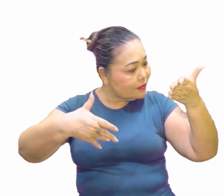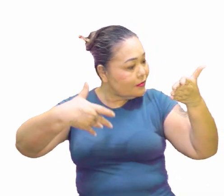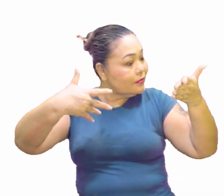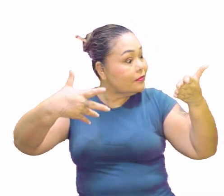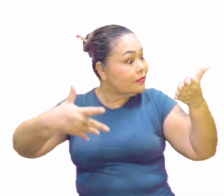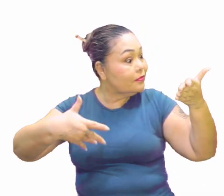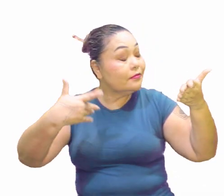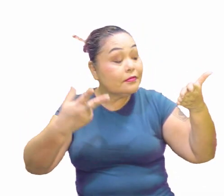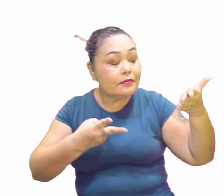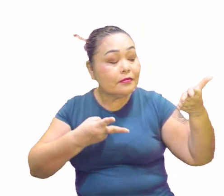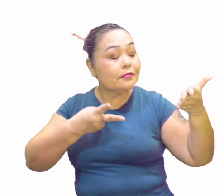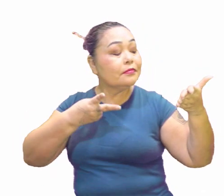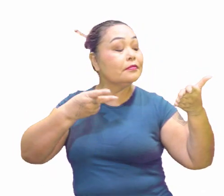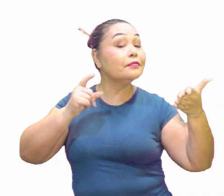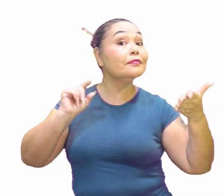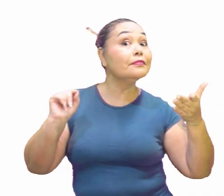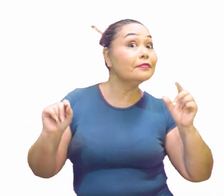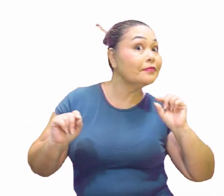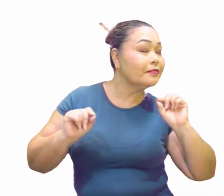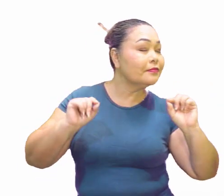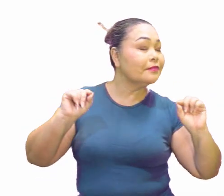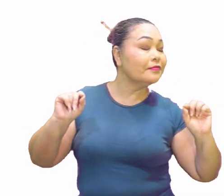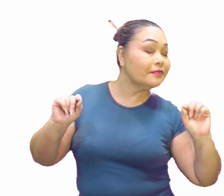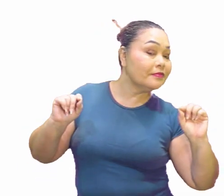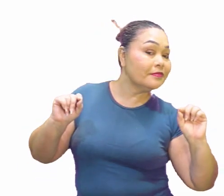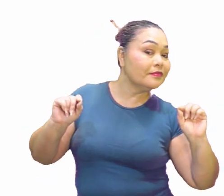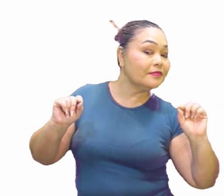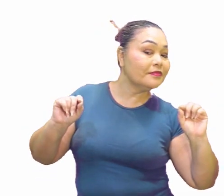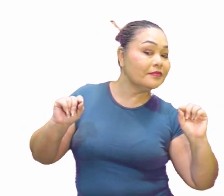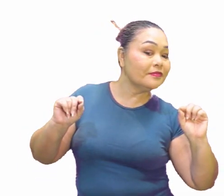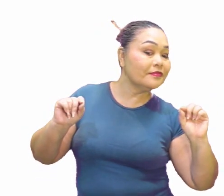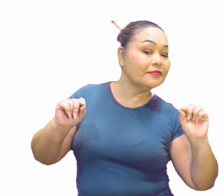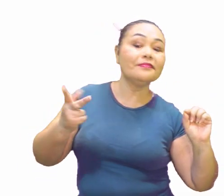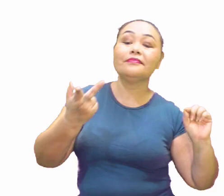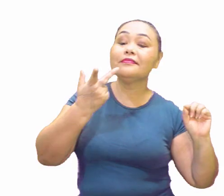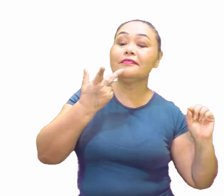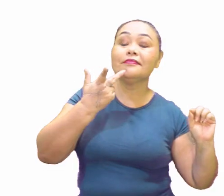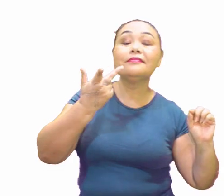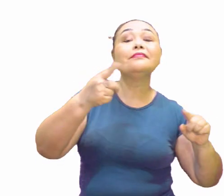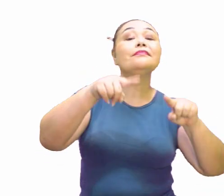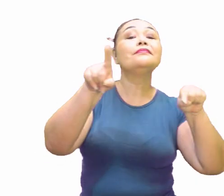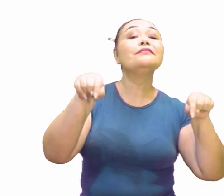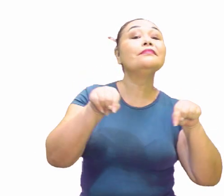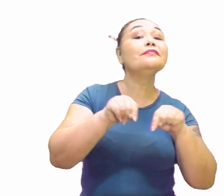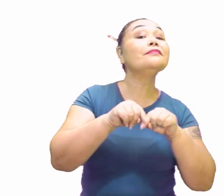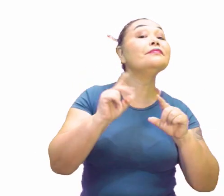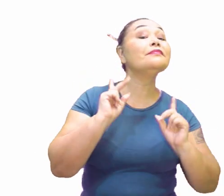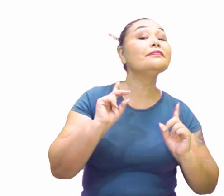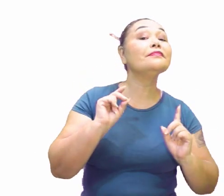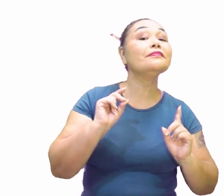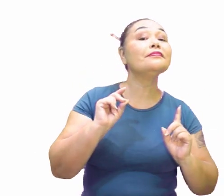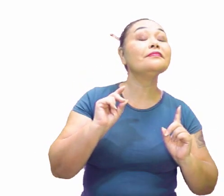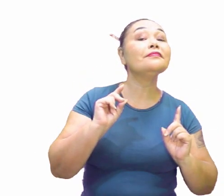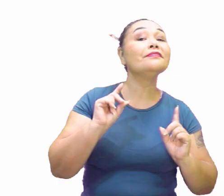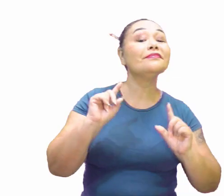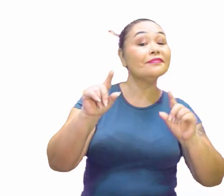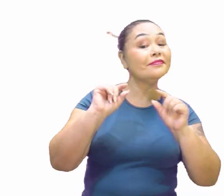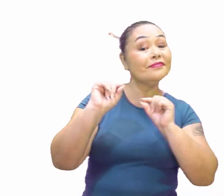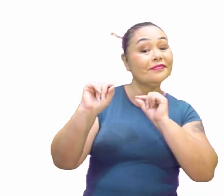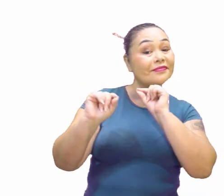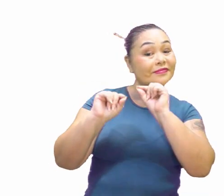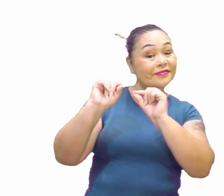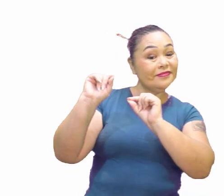você percebe que fala sobre... Sobre o quê? Digam aí, vocês que estão em sala de aula. Qual